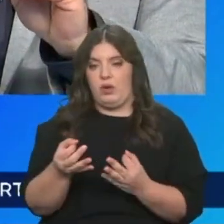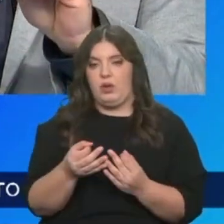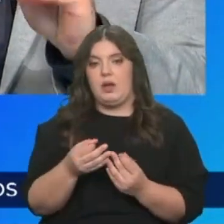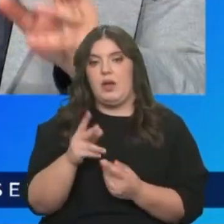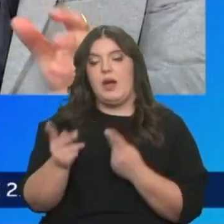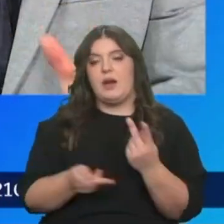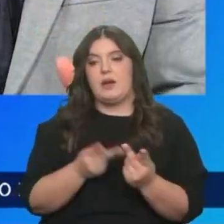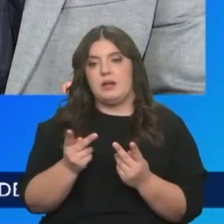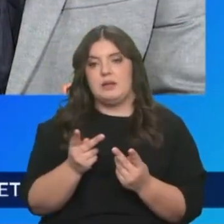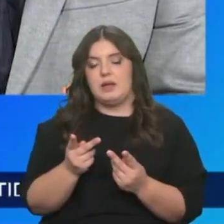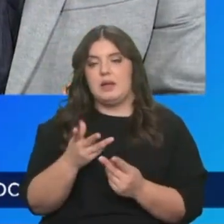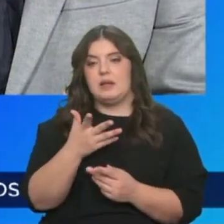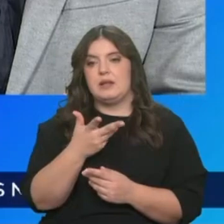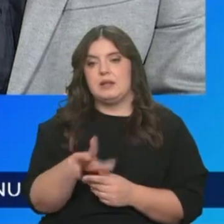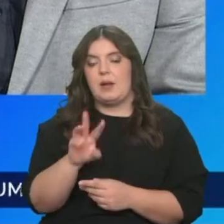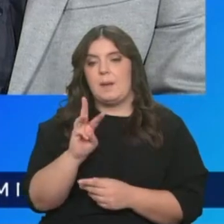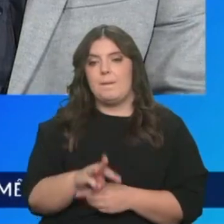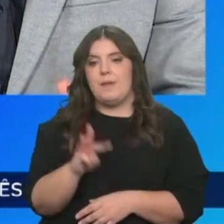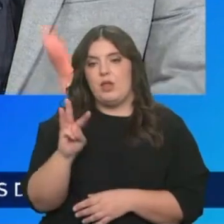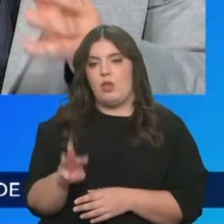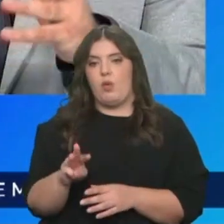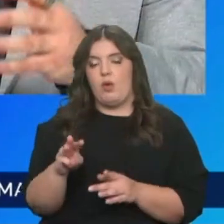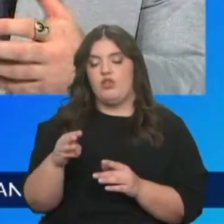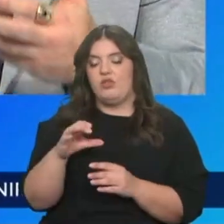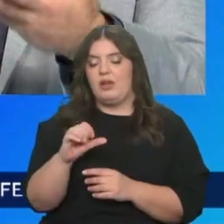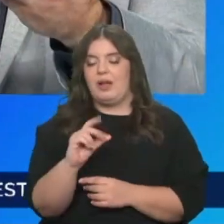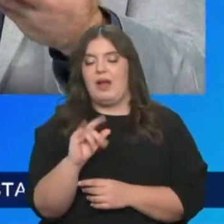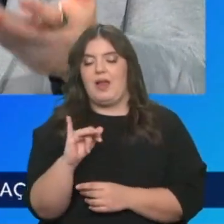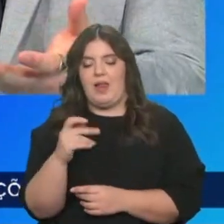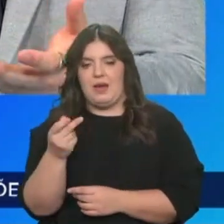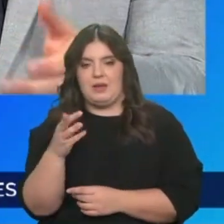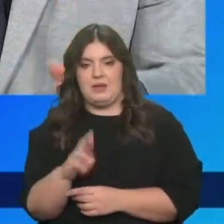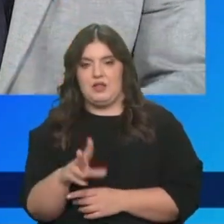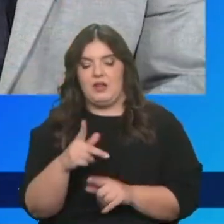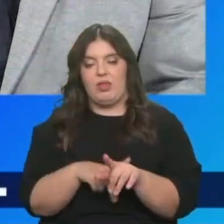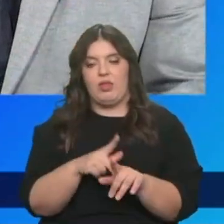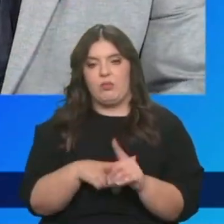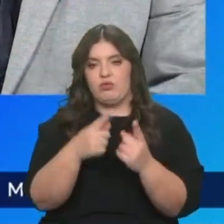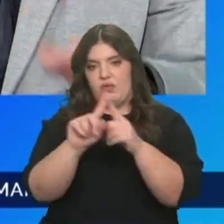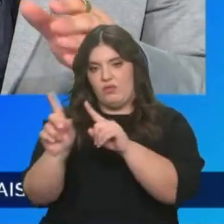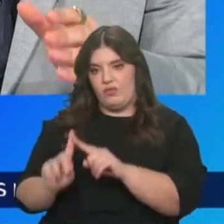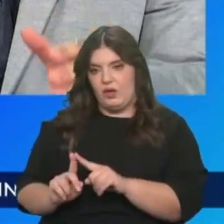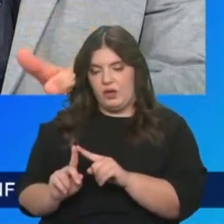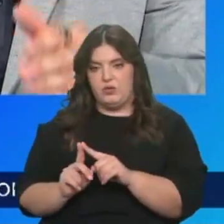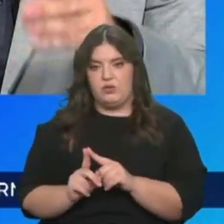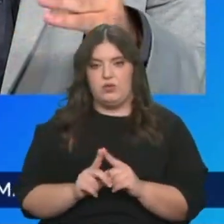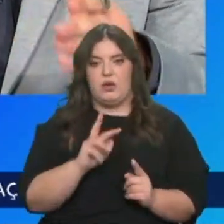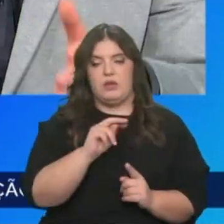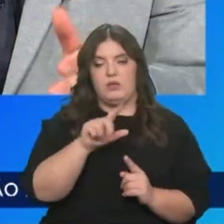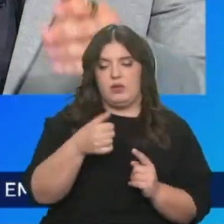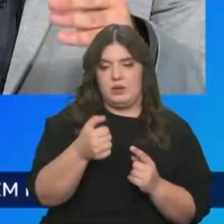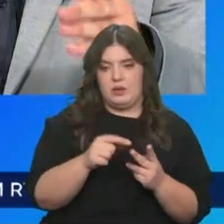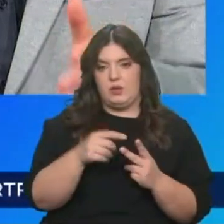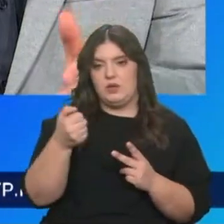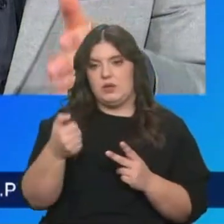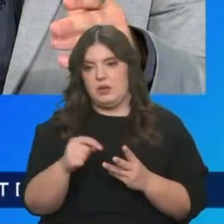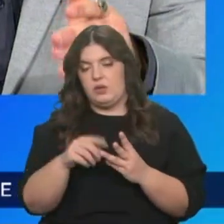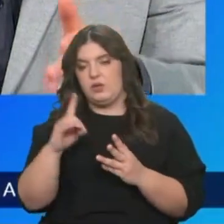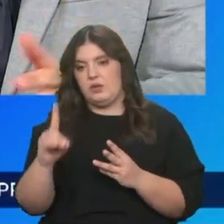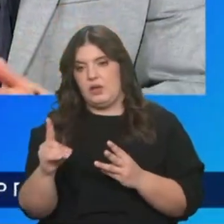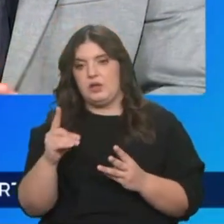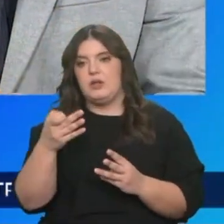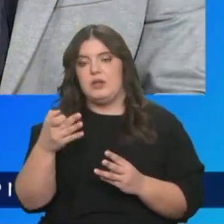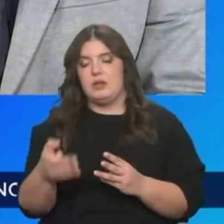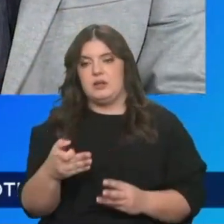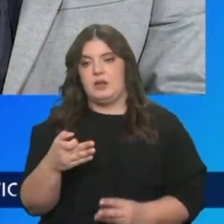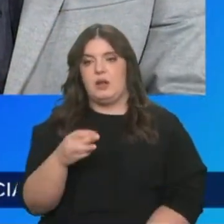analisar 100 milhões de galáxias em tempos diferentes do universo. Há 3,5, 5, 6 e